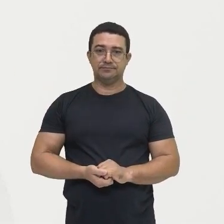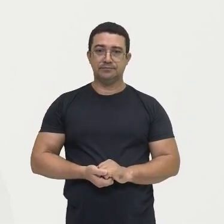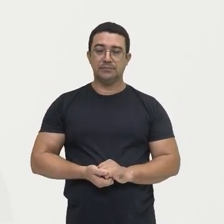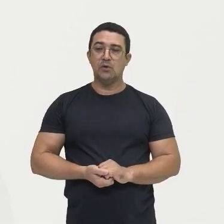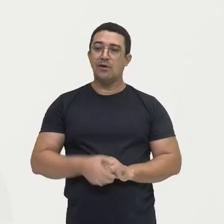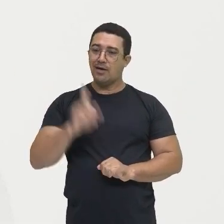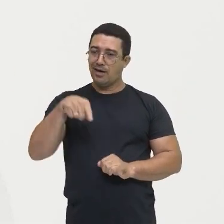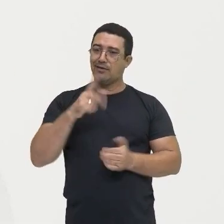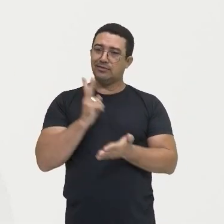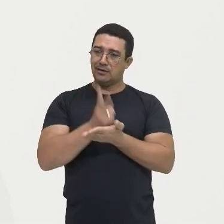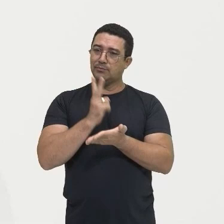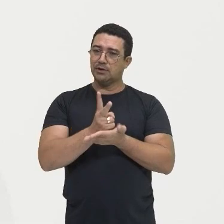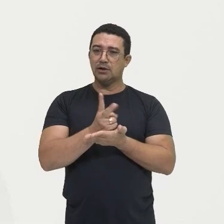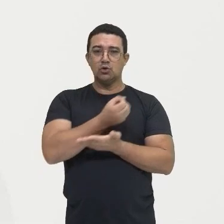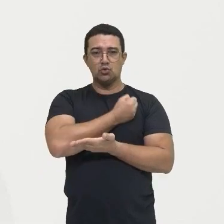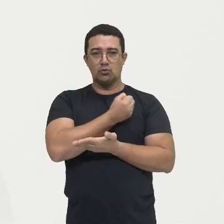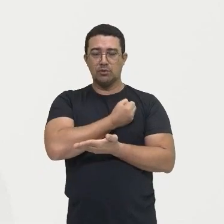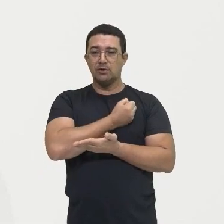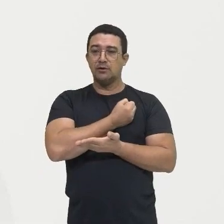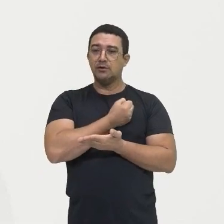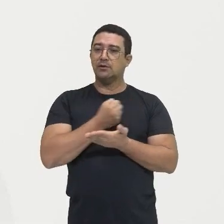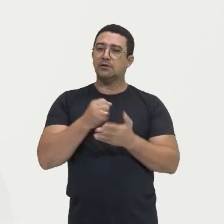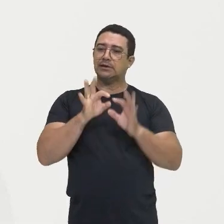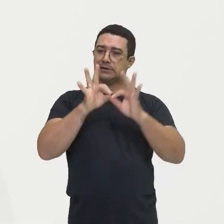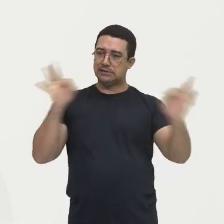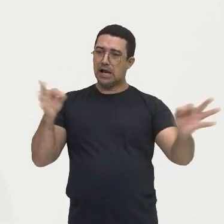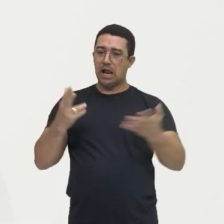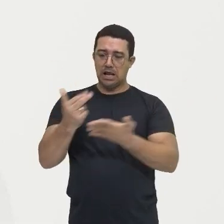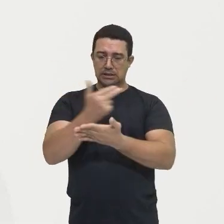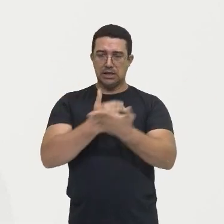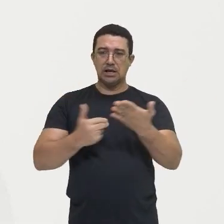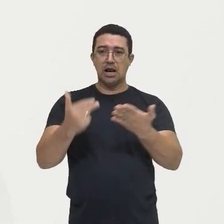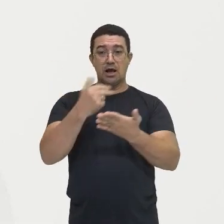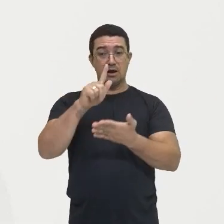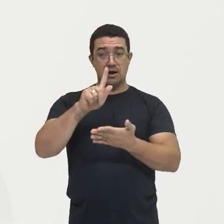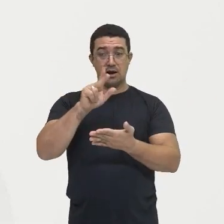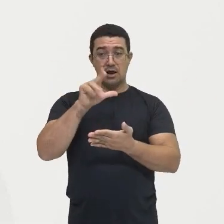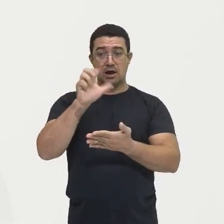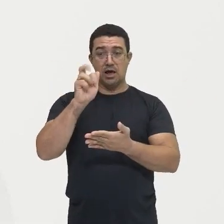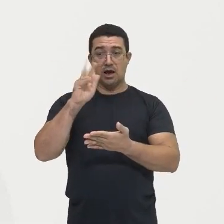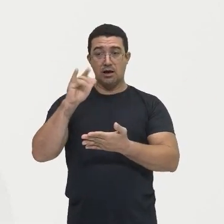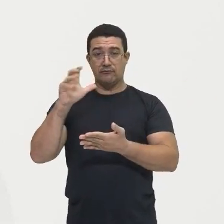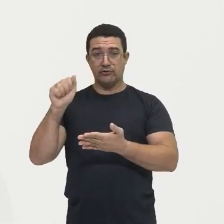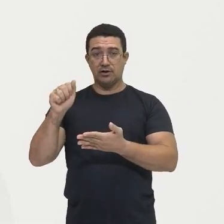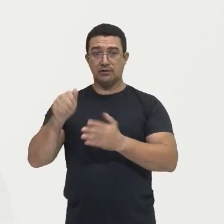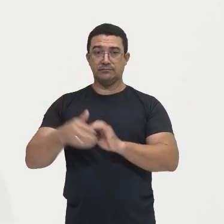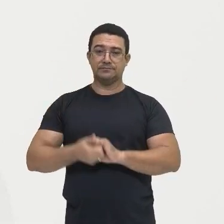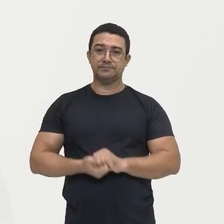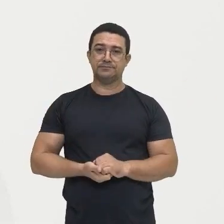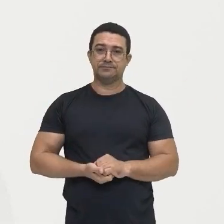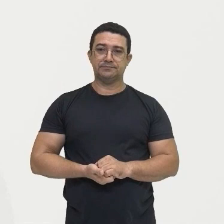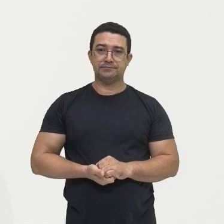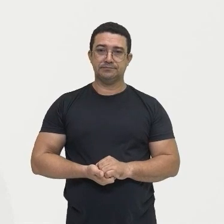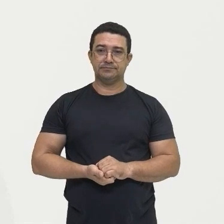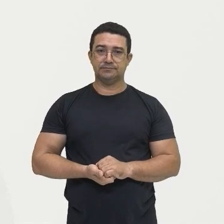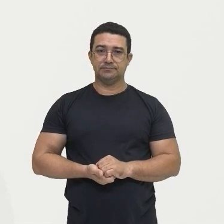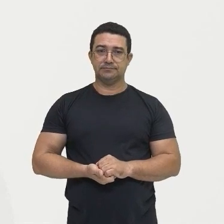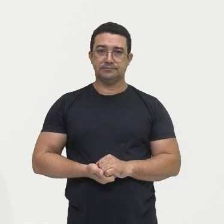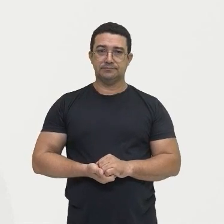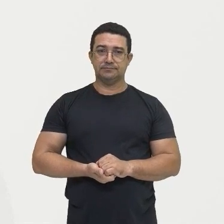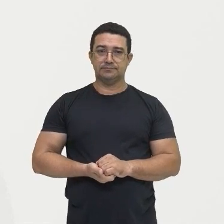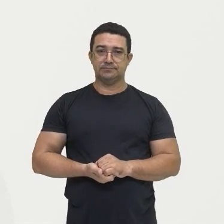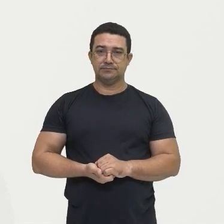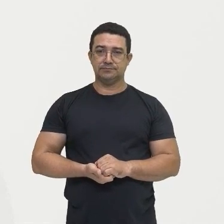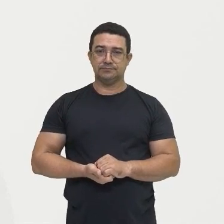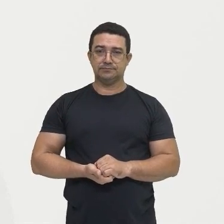a escala gráfica ela é apresentada através de um gráfico. Na escala acima, há o valor numérico, 1 centímetro